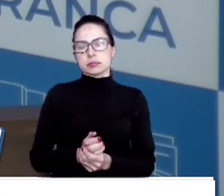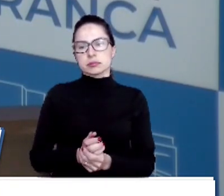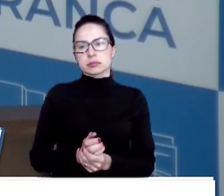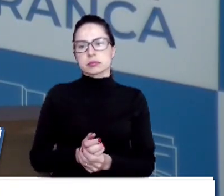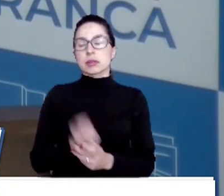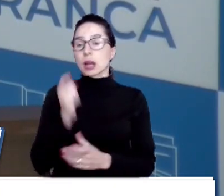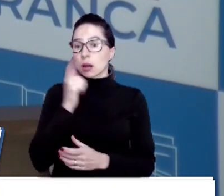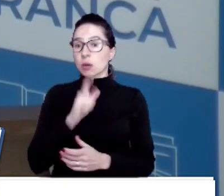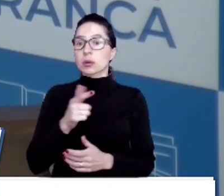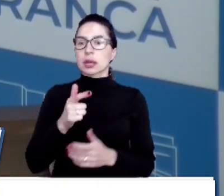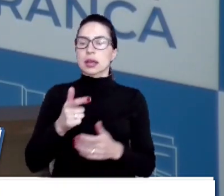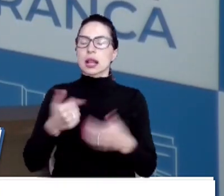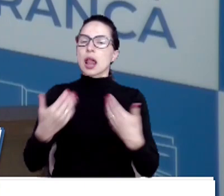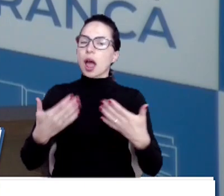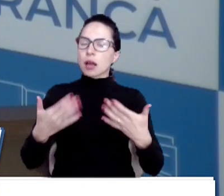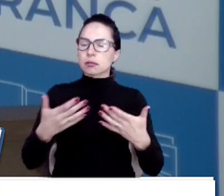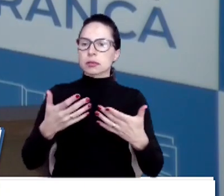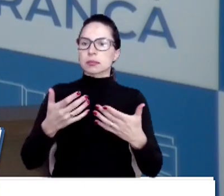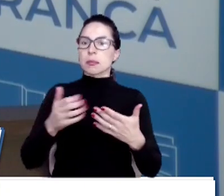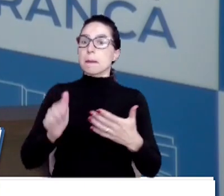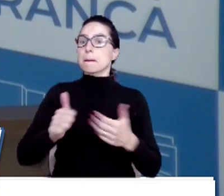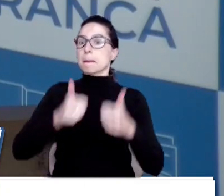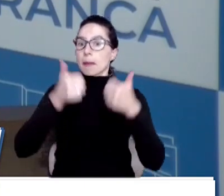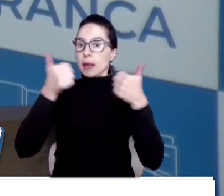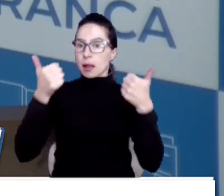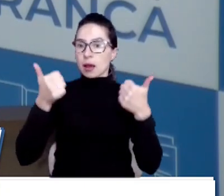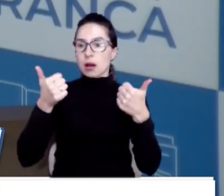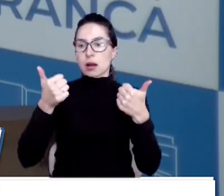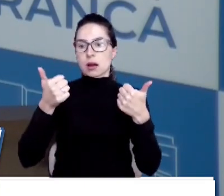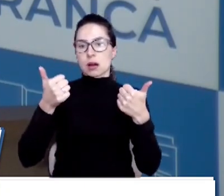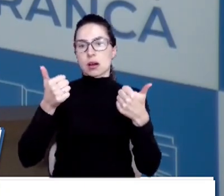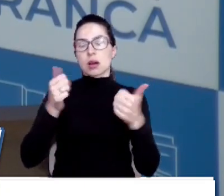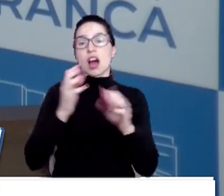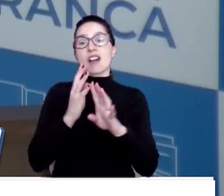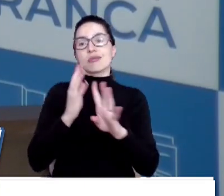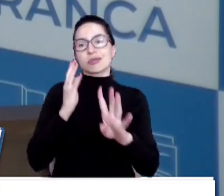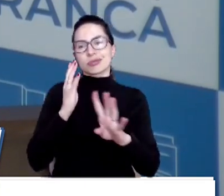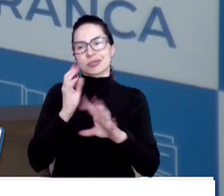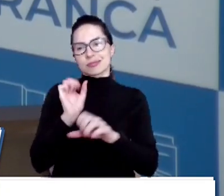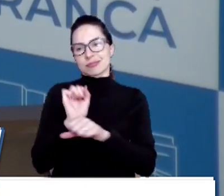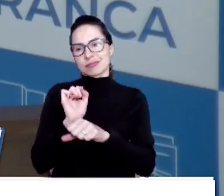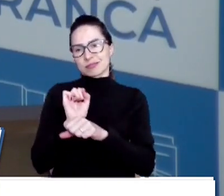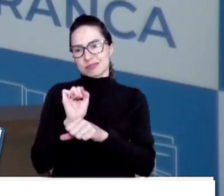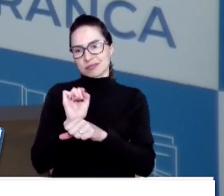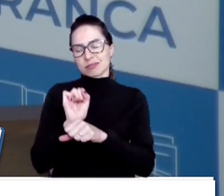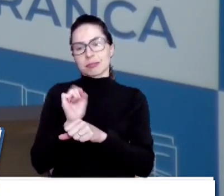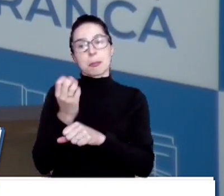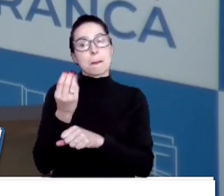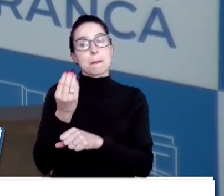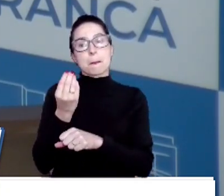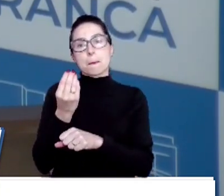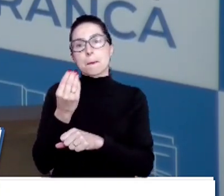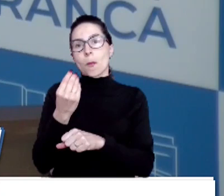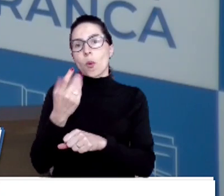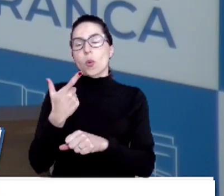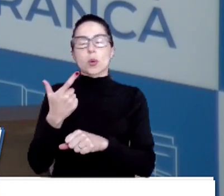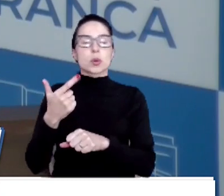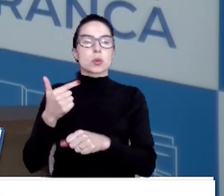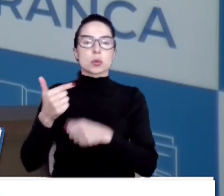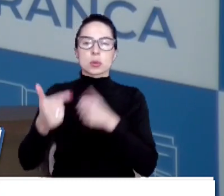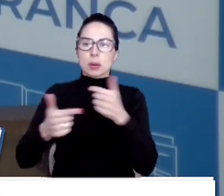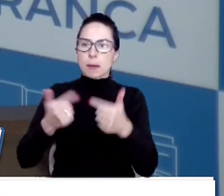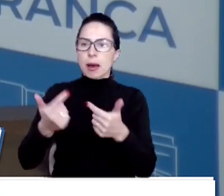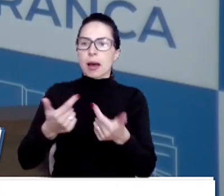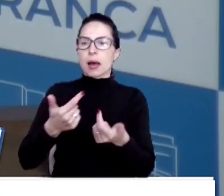desafogue que melhore a questão da fila de espera de muitos procedimentos a serem